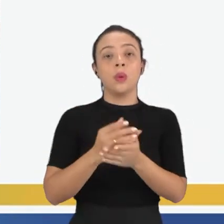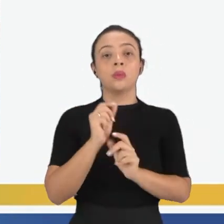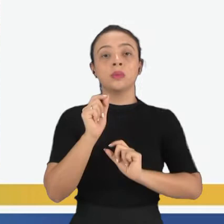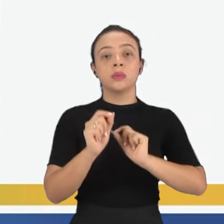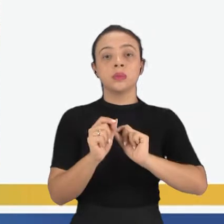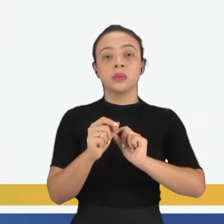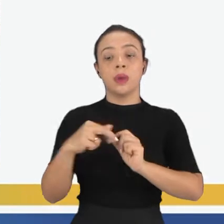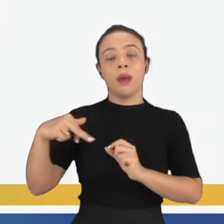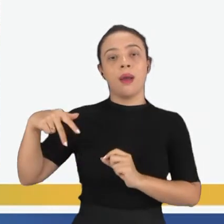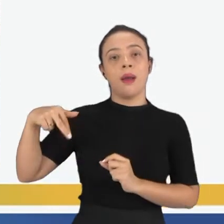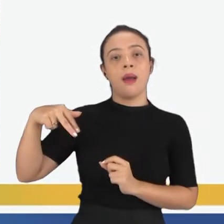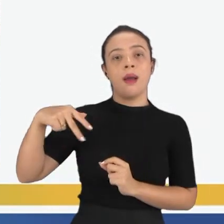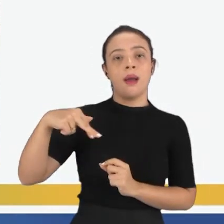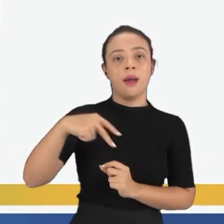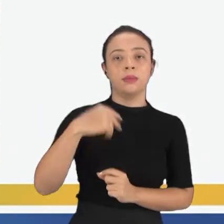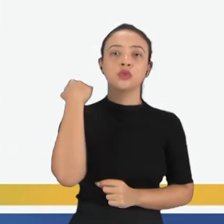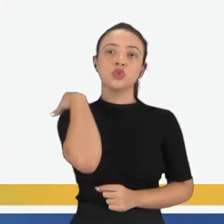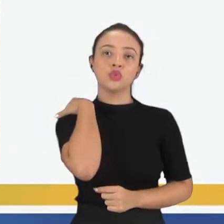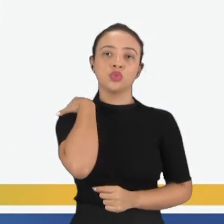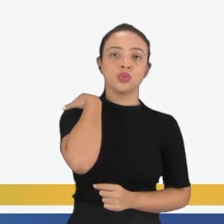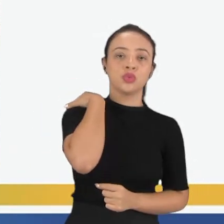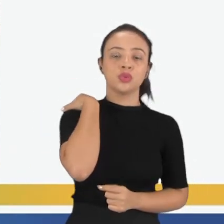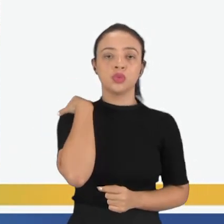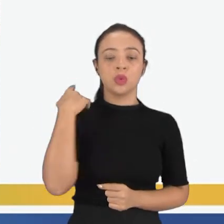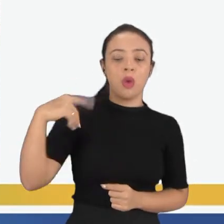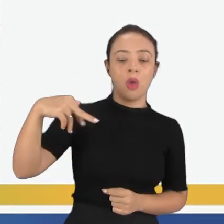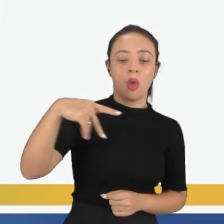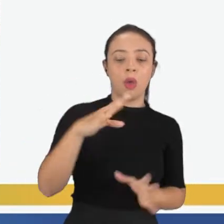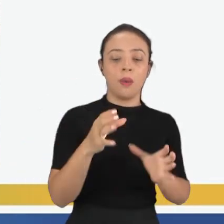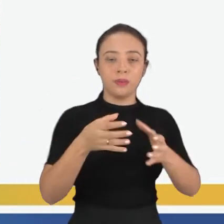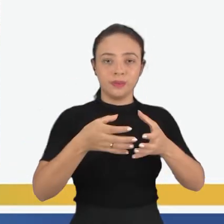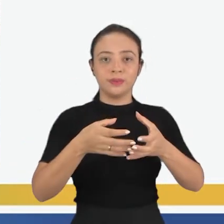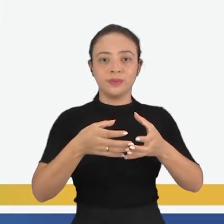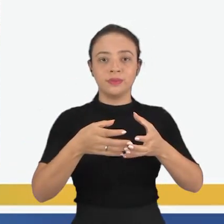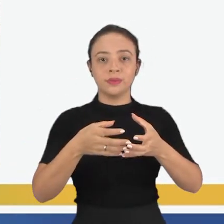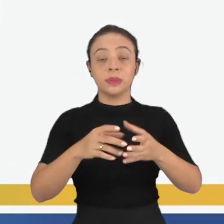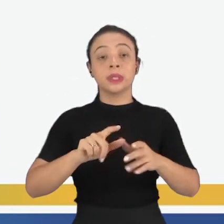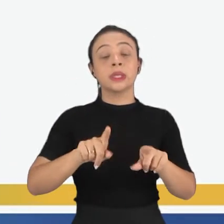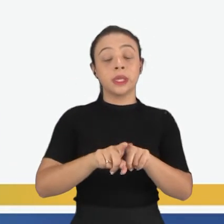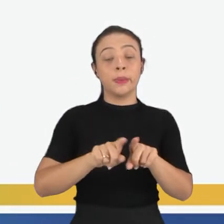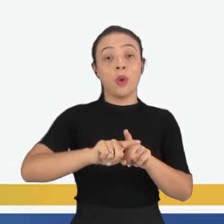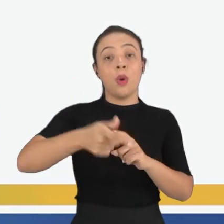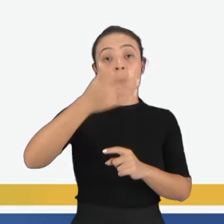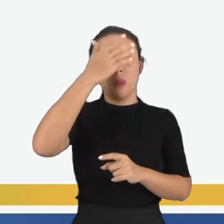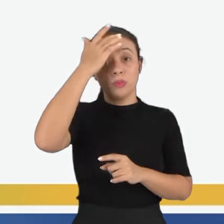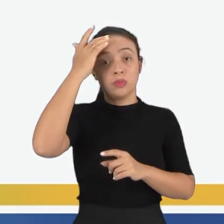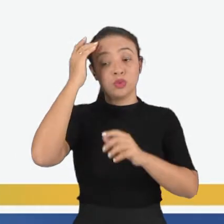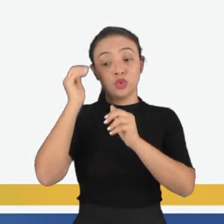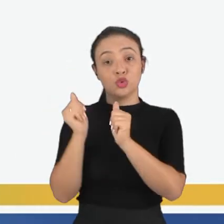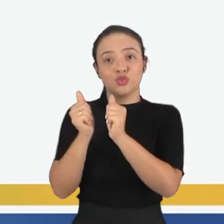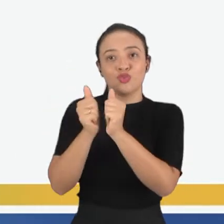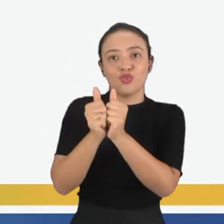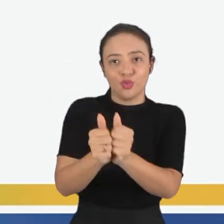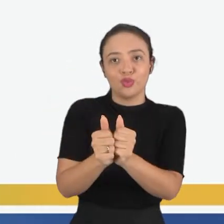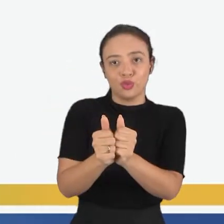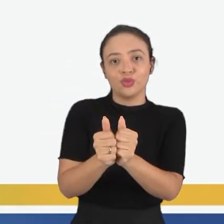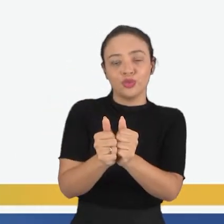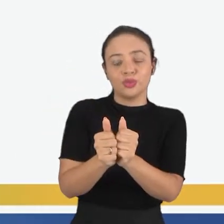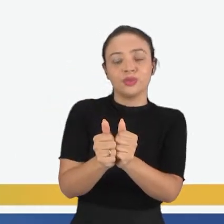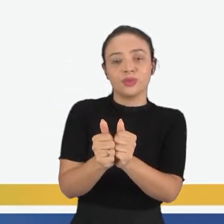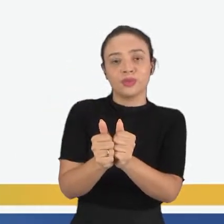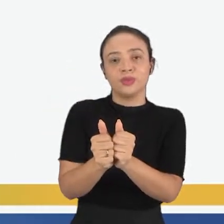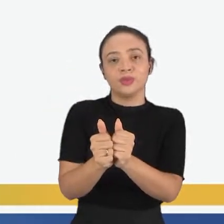uma caminhada pela aldeia. E conforme eles vão caminhando, outras pessoas vão se associando a